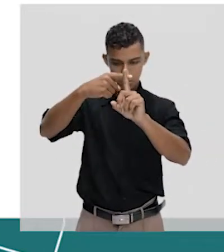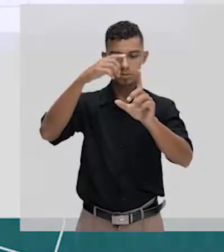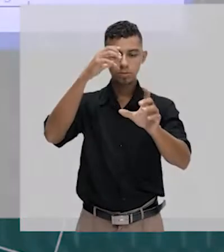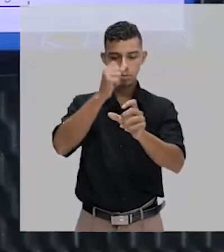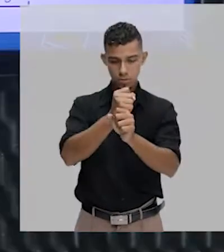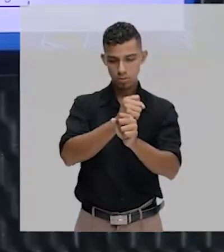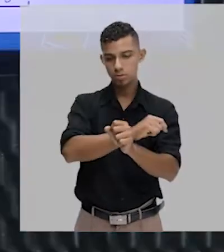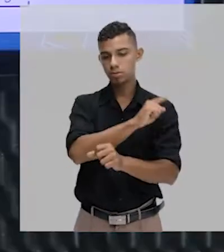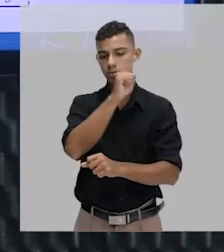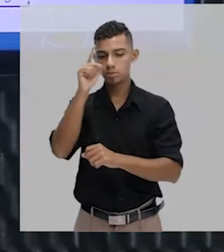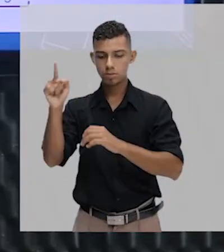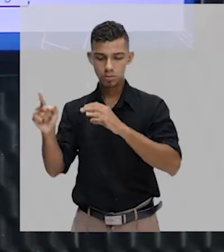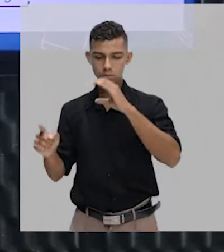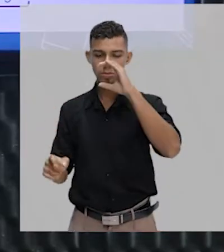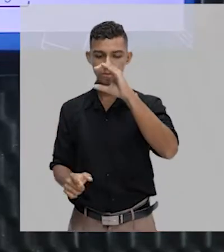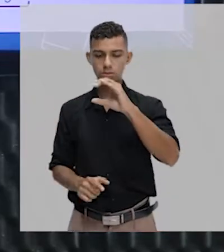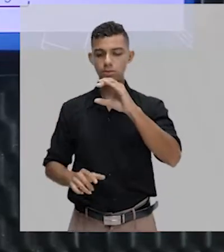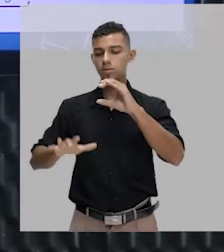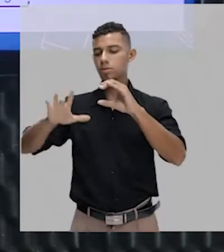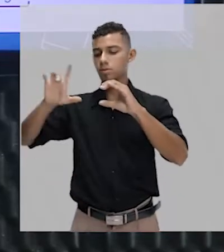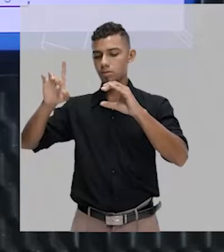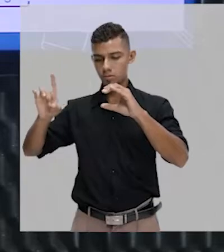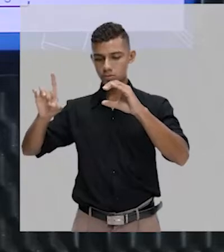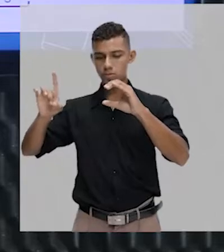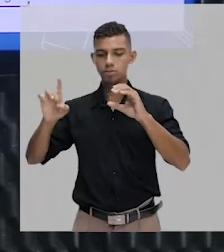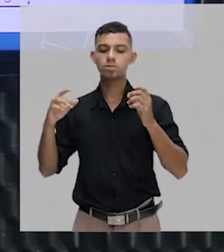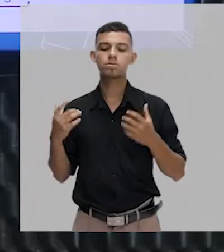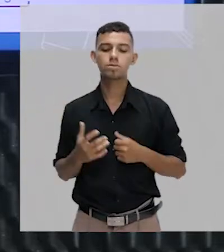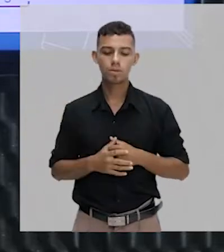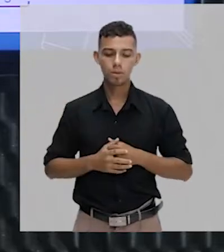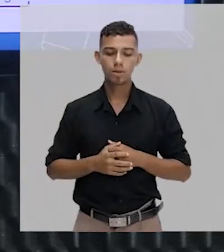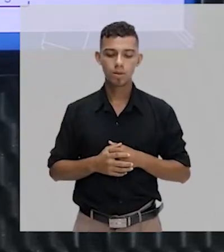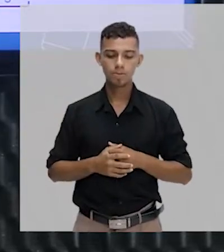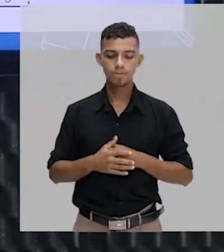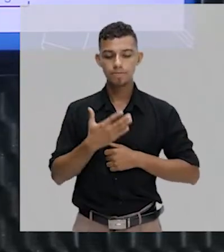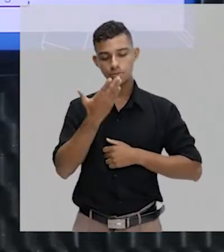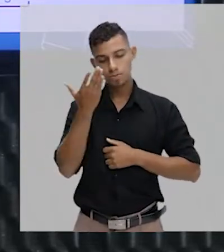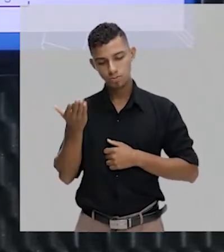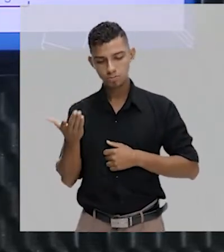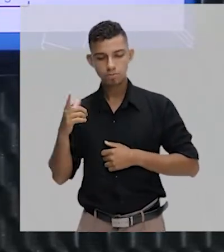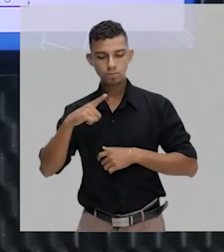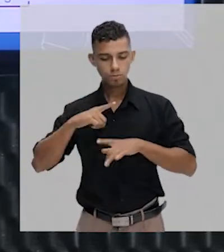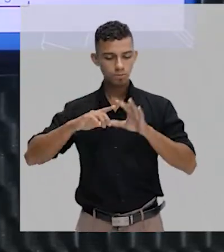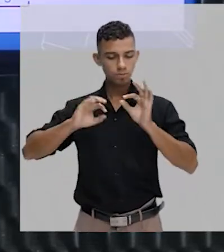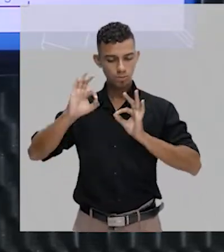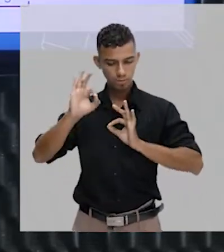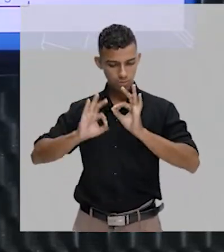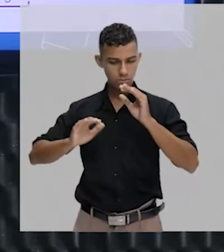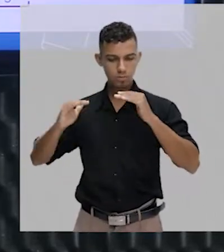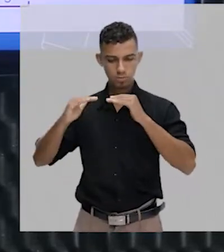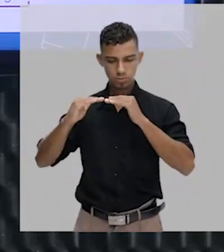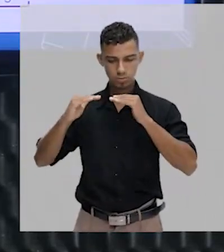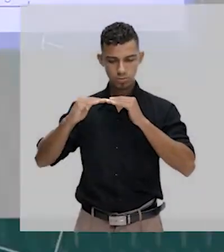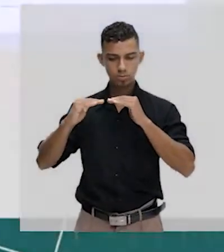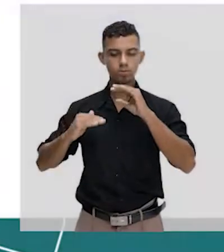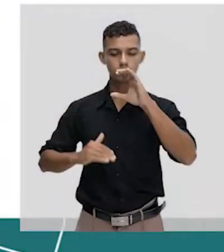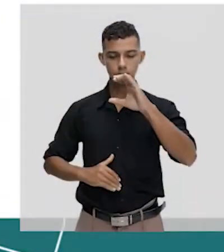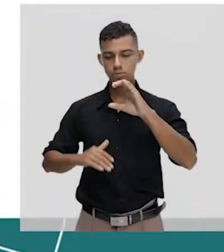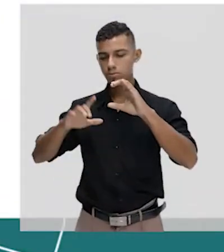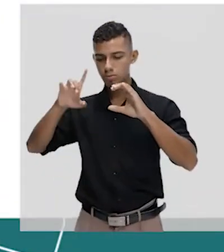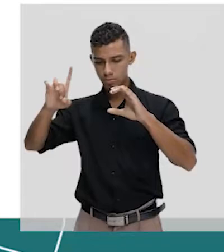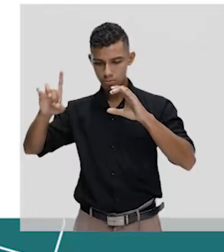a massa dos reagentes. E aí essas substâncias se combinam, gerando C e